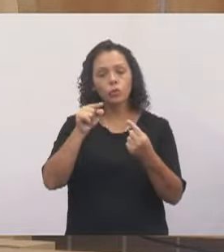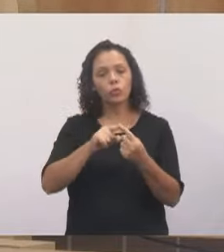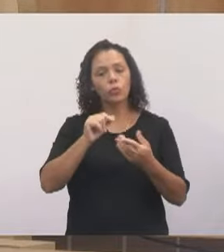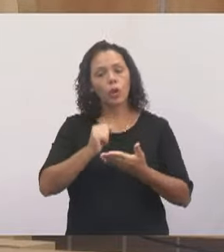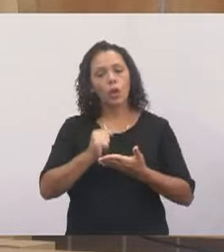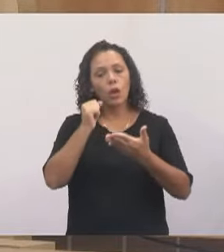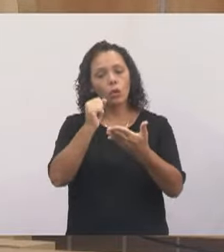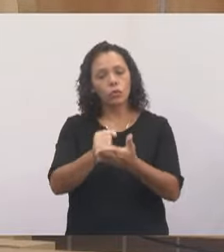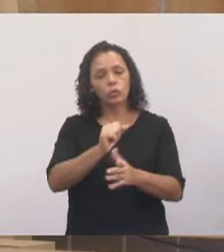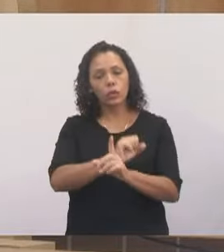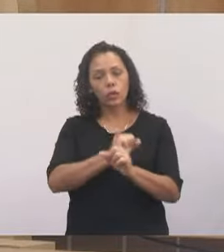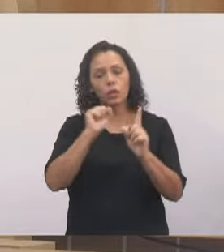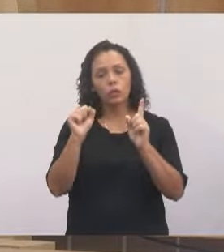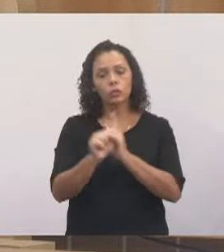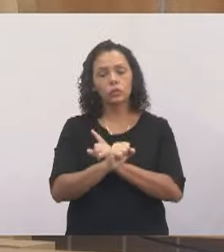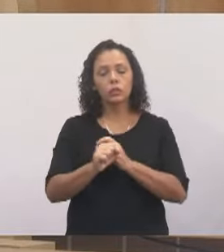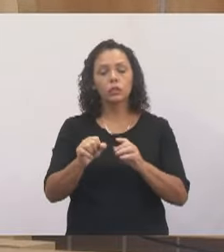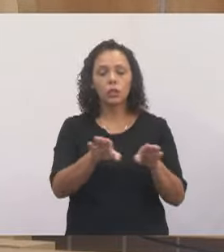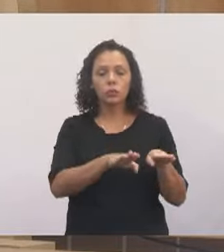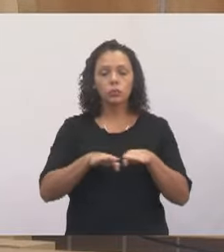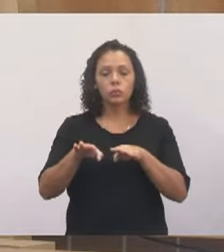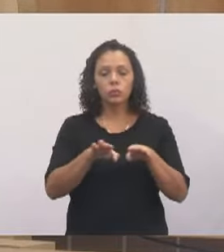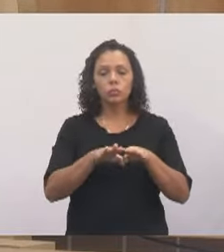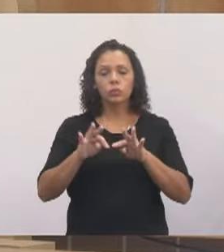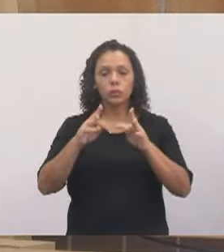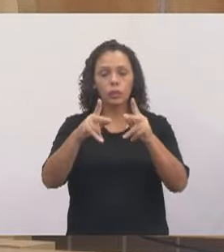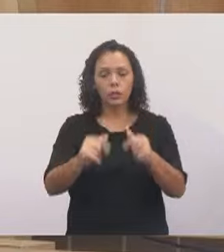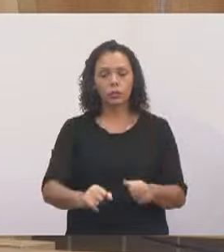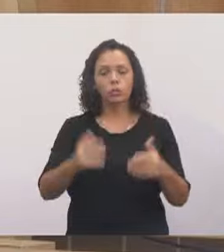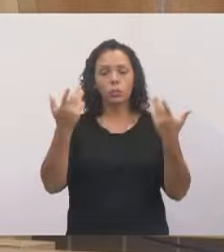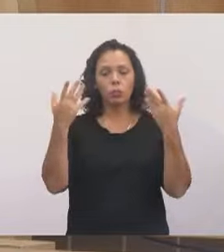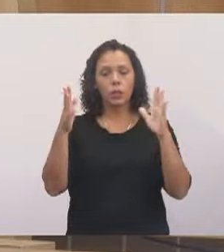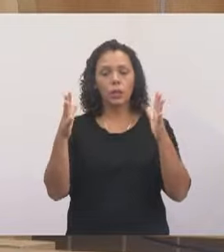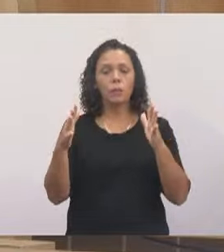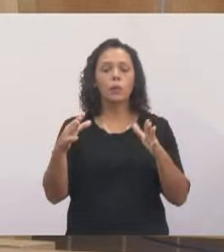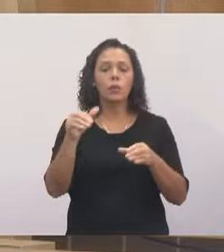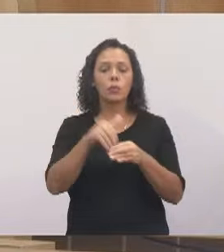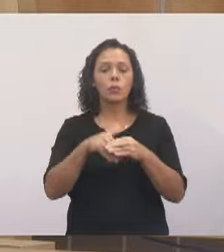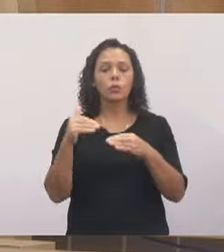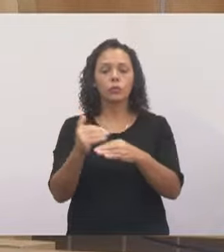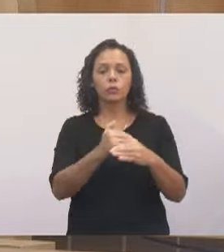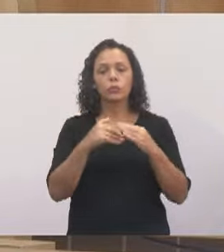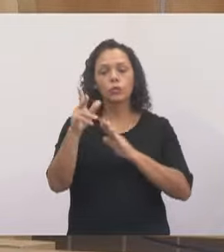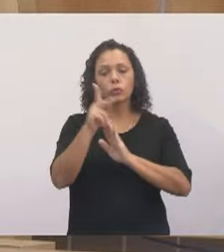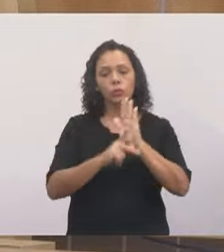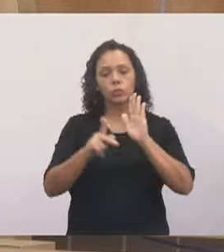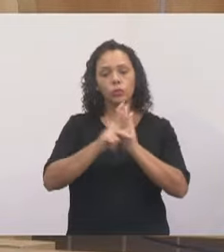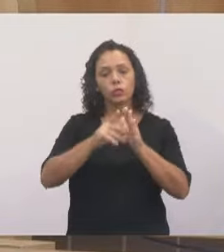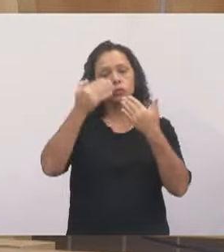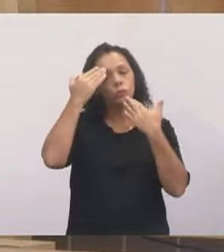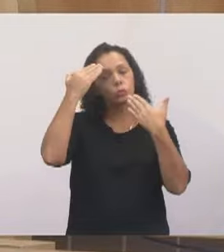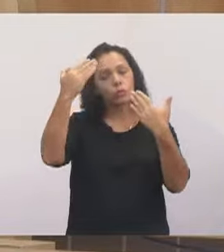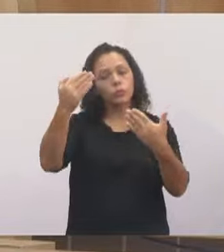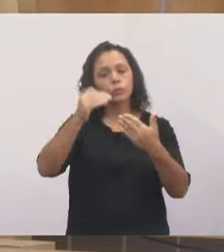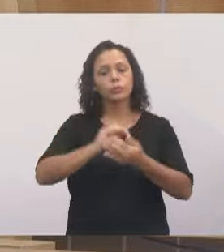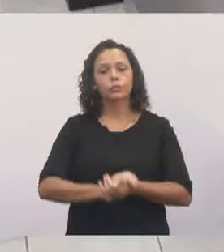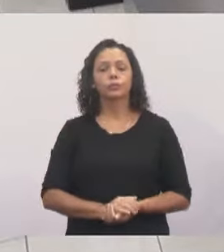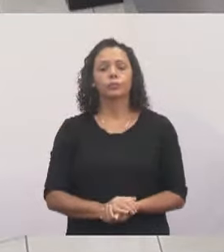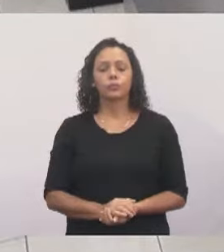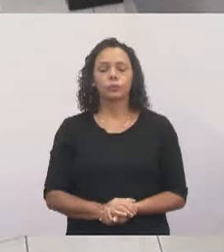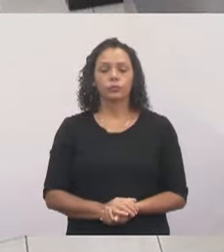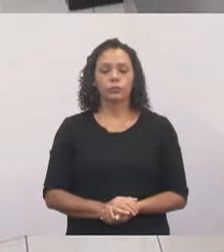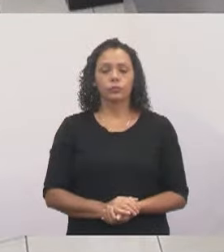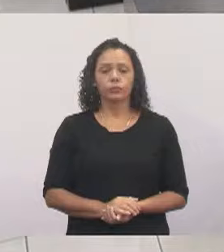de uma comunidade mais justa, mais igualitária para todos. Parabéns, serei favorável aos projetos de vocês. Muito obrigado.